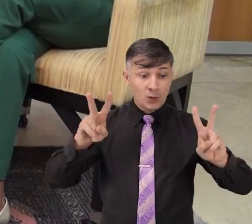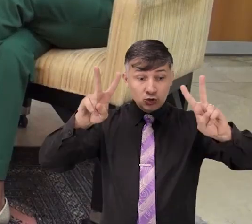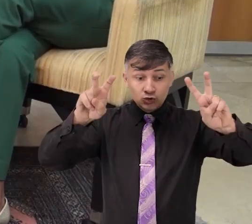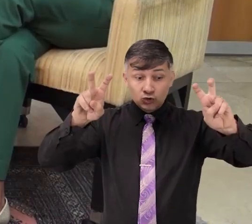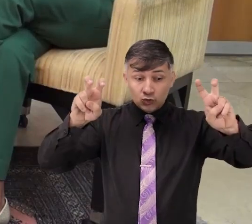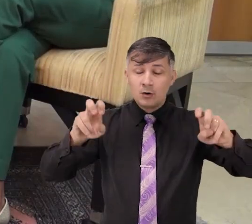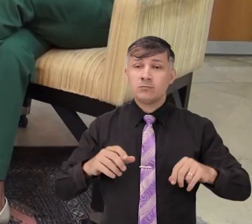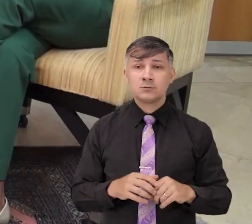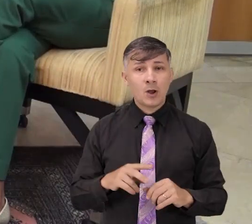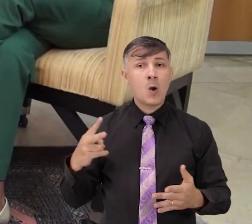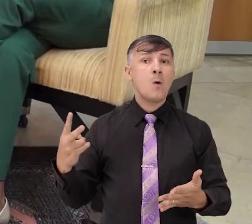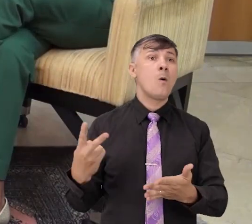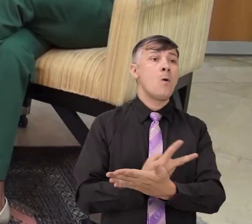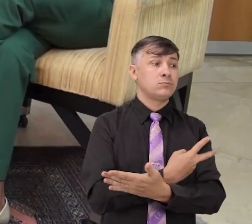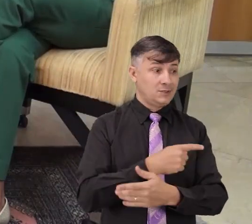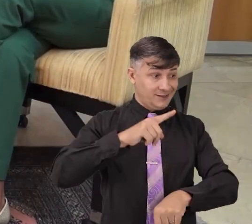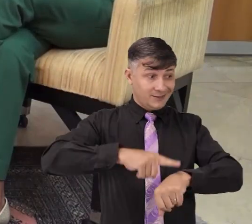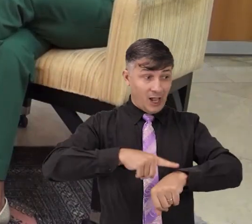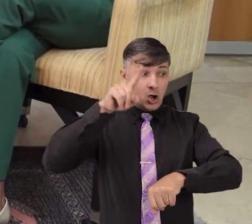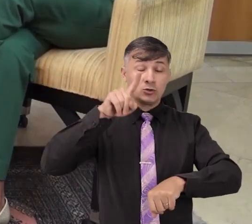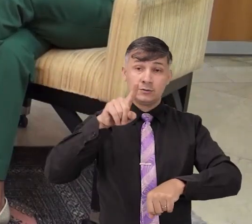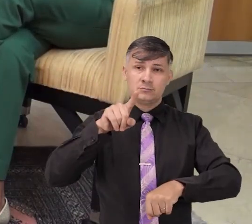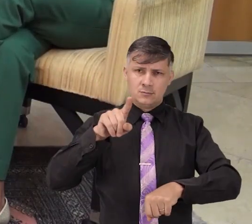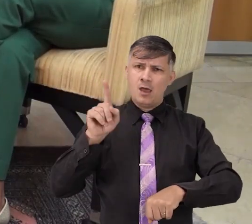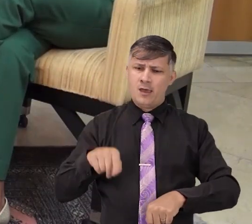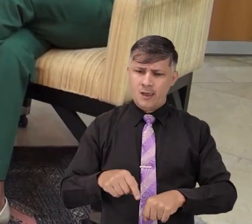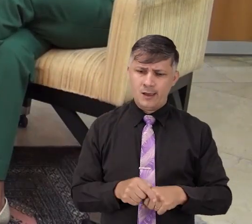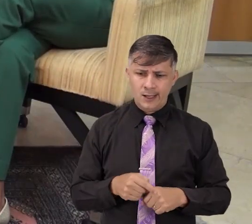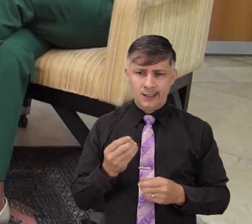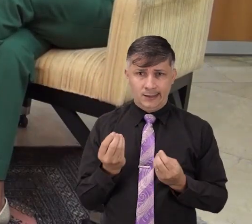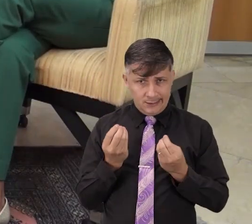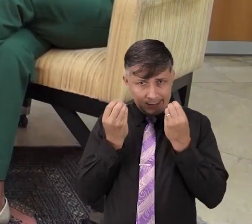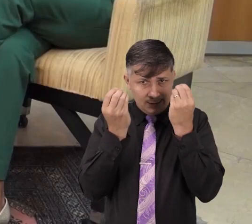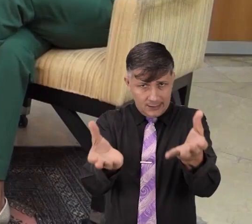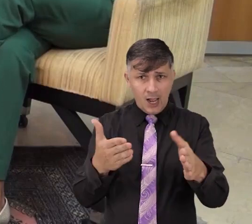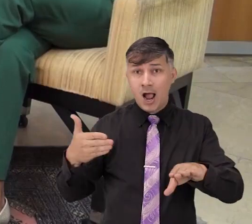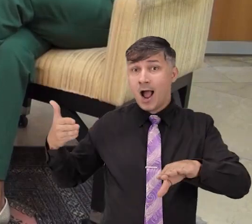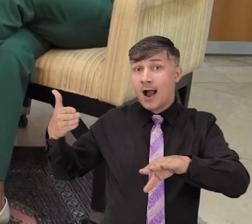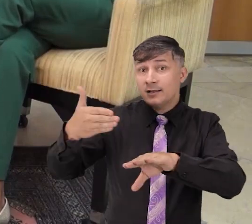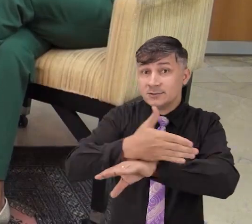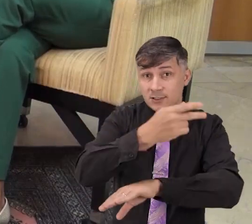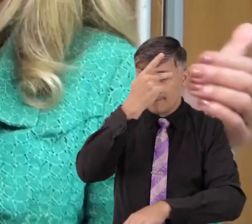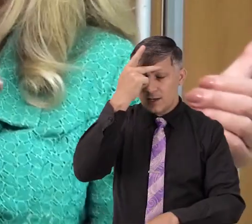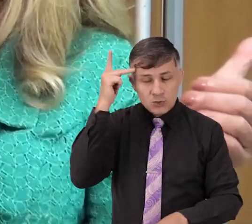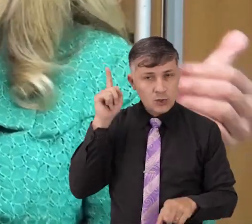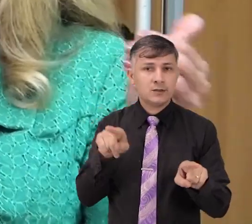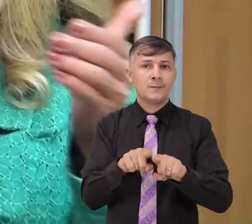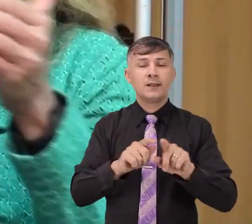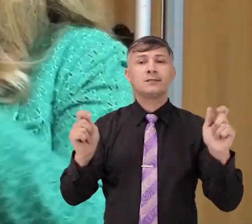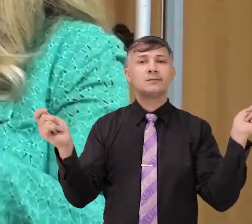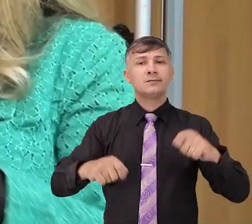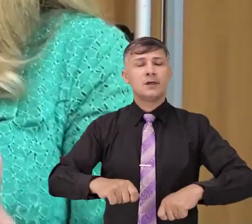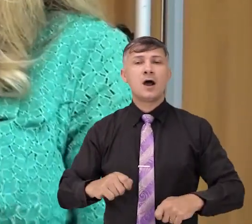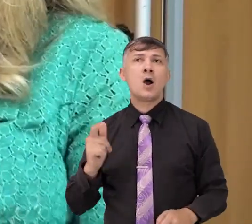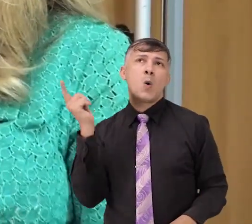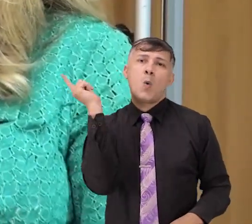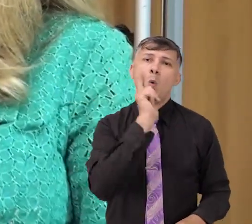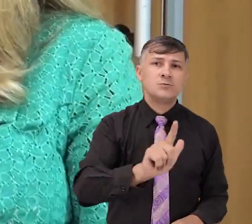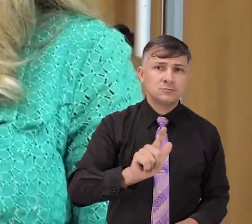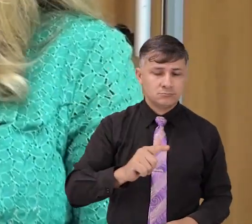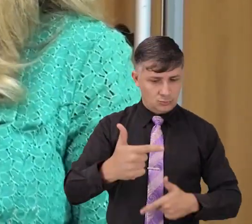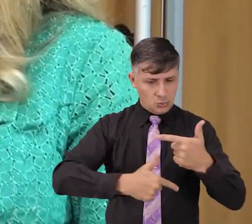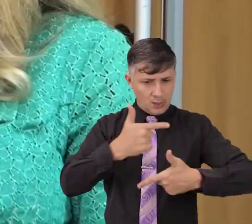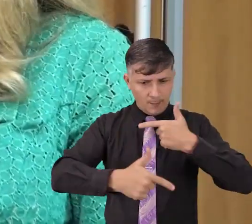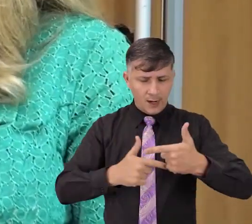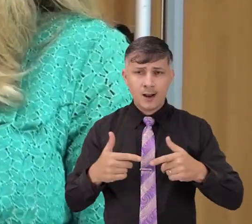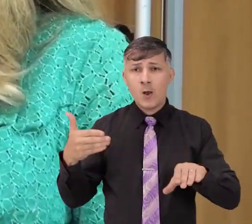dar acesso a essas pessoas e dar condições que elas trabalhem, né? Tenham acesso à tecnologia para que elas possam exercer a